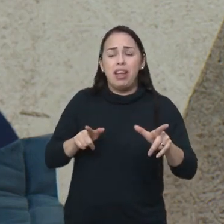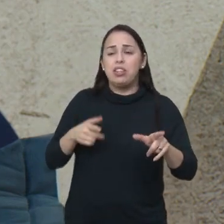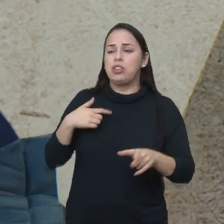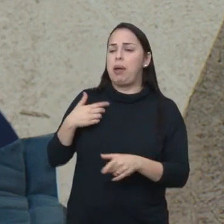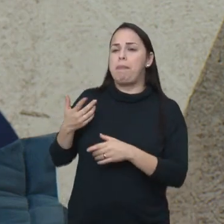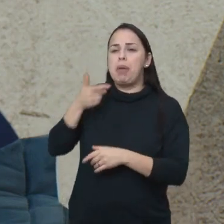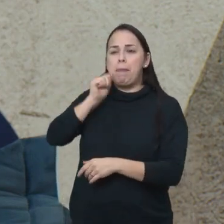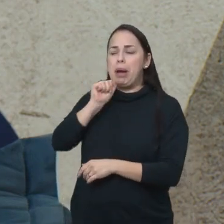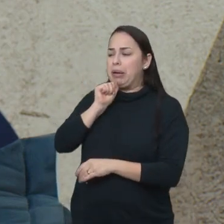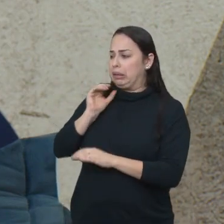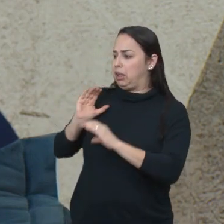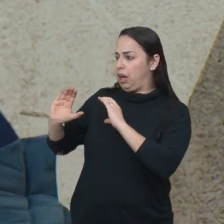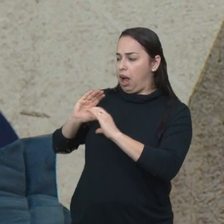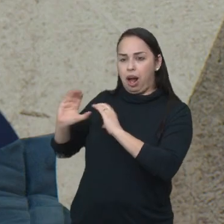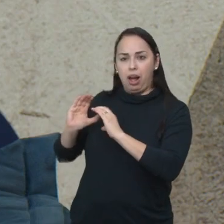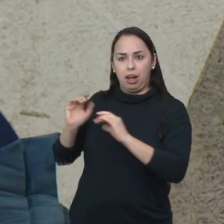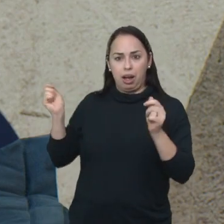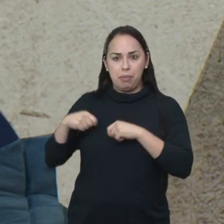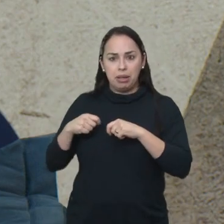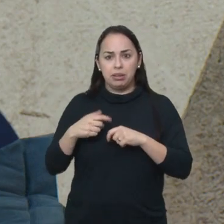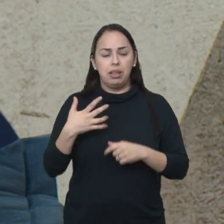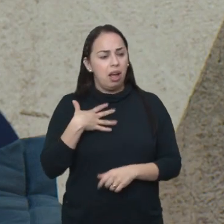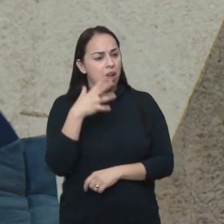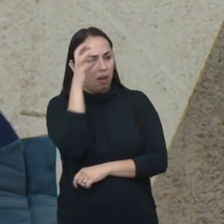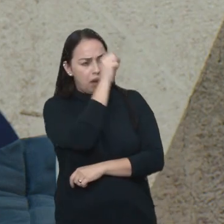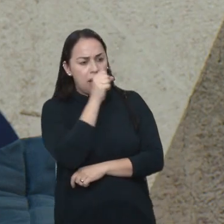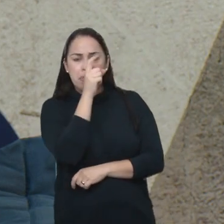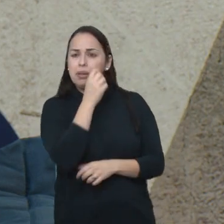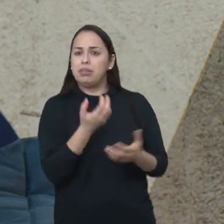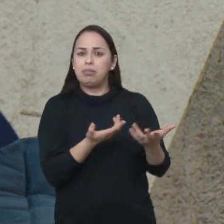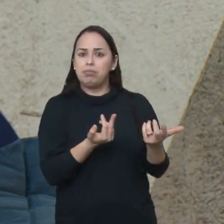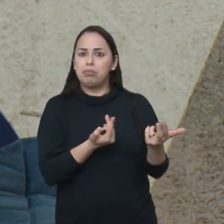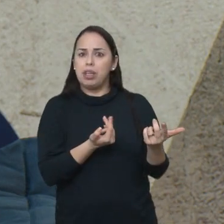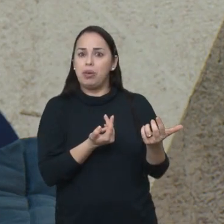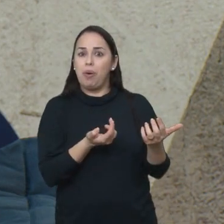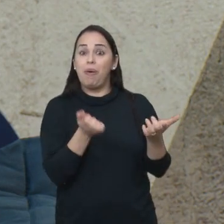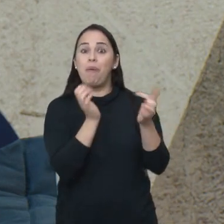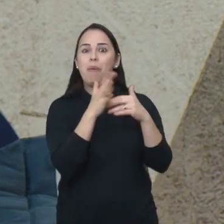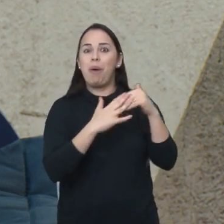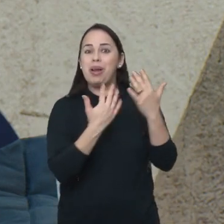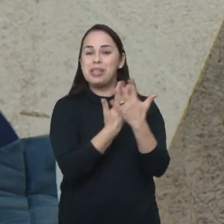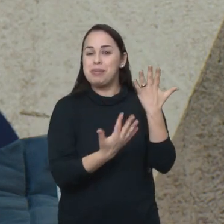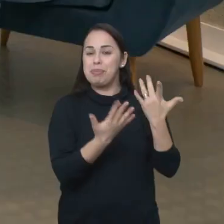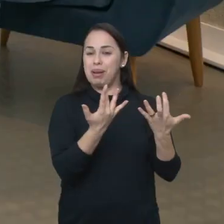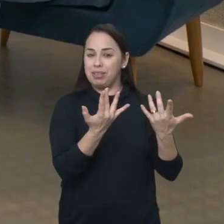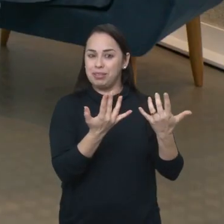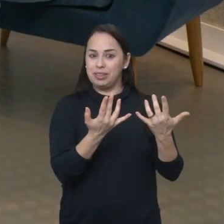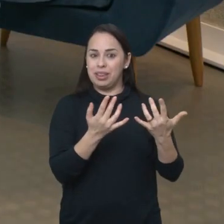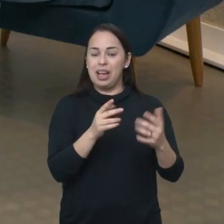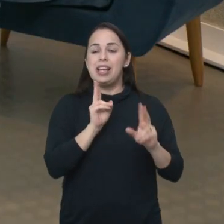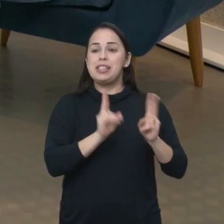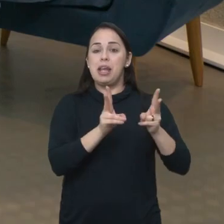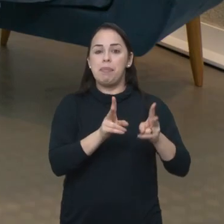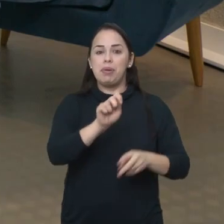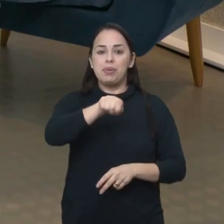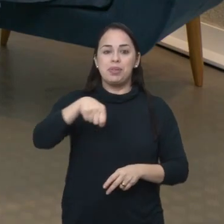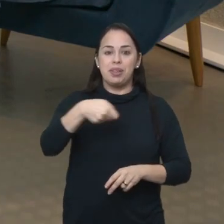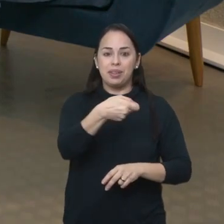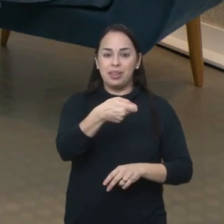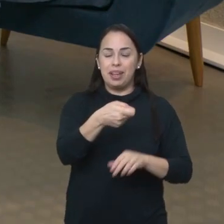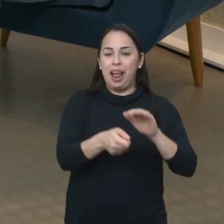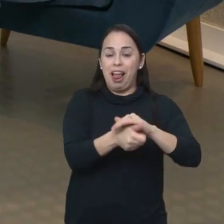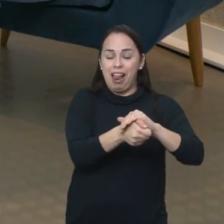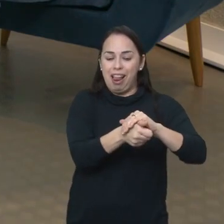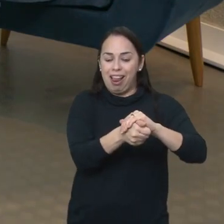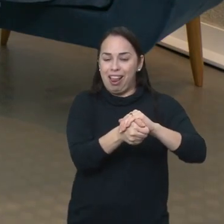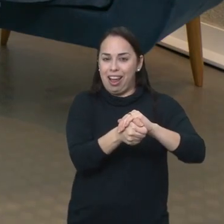meus irmãos. E eu pensava assim, poxa vida, um dia eu quero aprender a falar como ela com as mãos. E ela sempre fazia esse sinal aqui, que é o